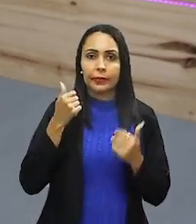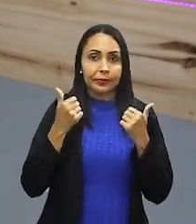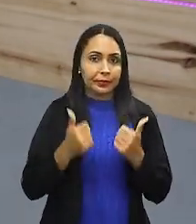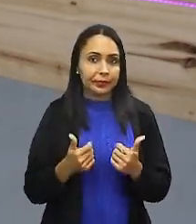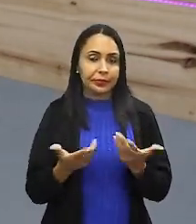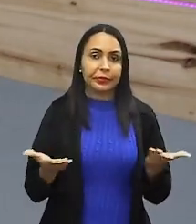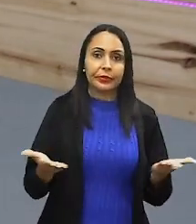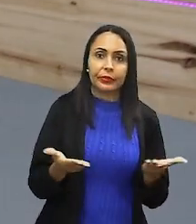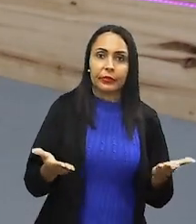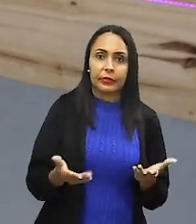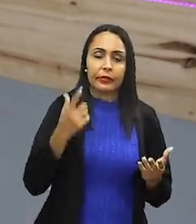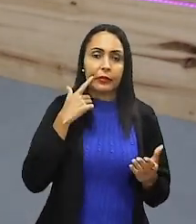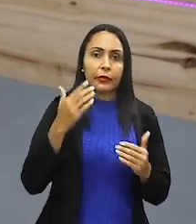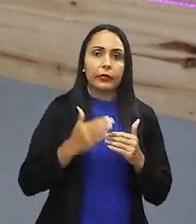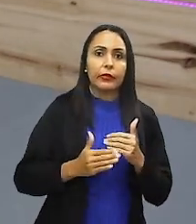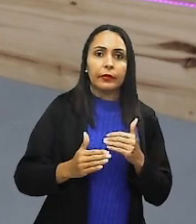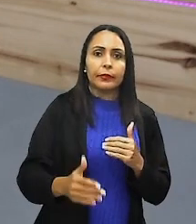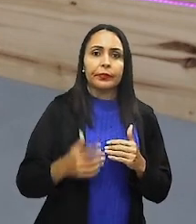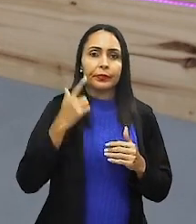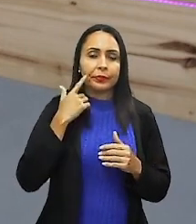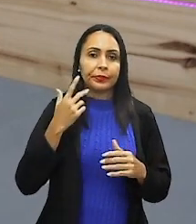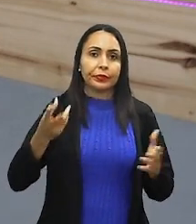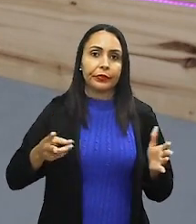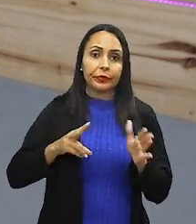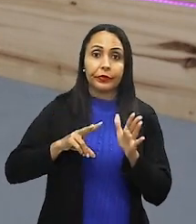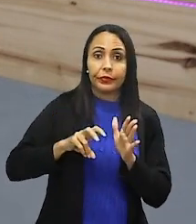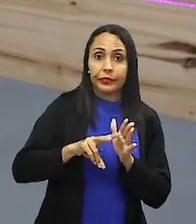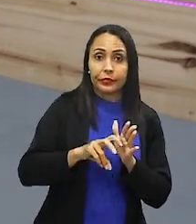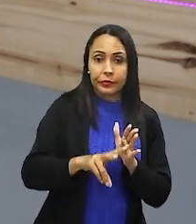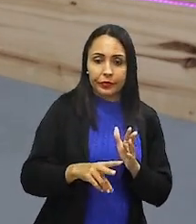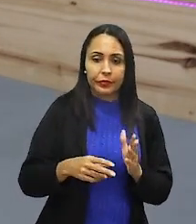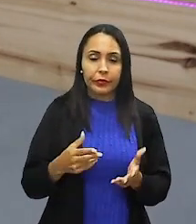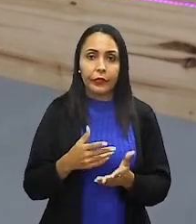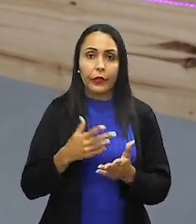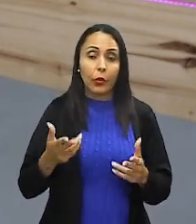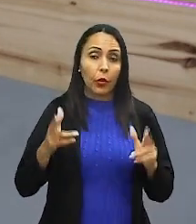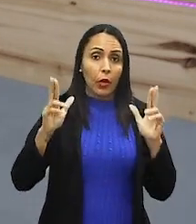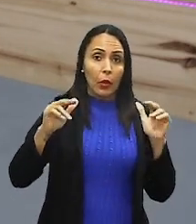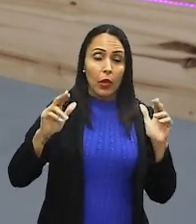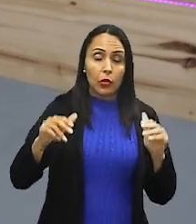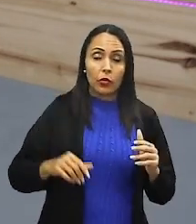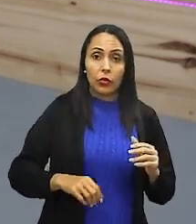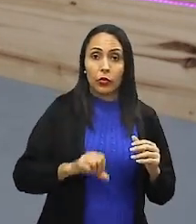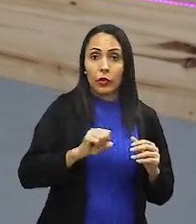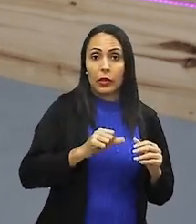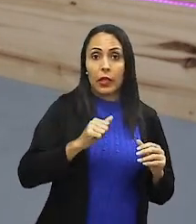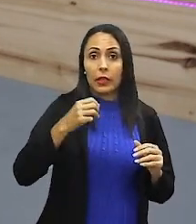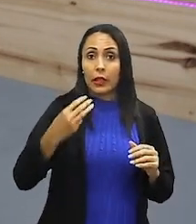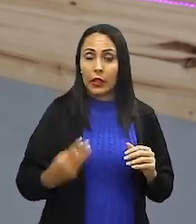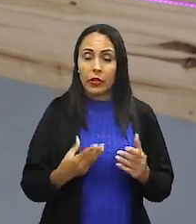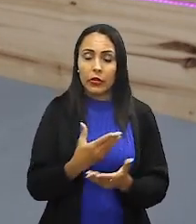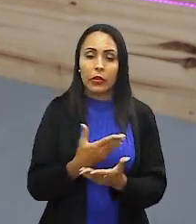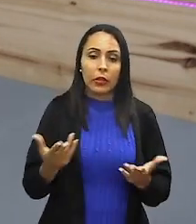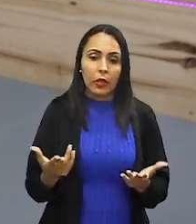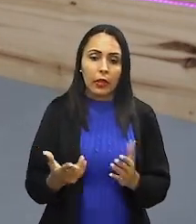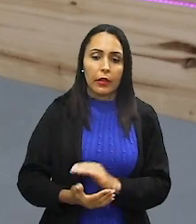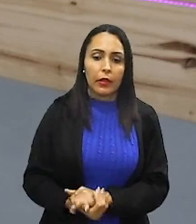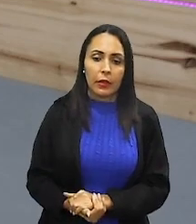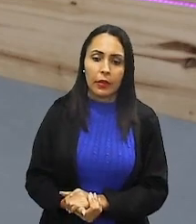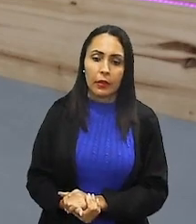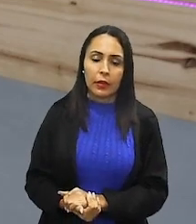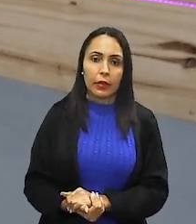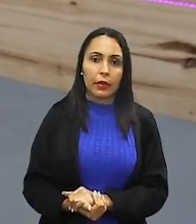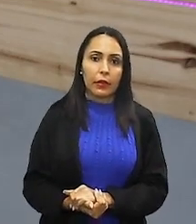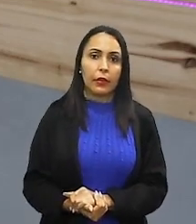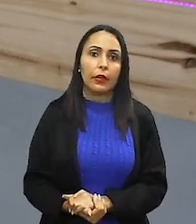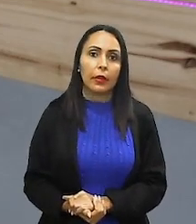Então, hoje a gente já vai começar revisando vírus. Veja, vírus não é assunto do seriado 3, tá? Vírus não é assunto do seriado 3,